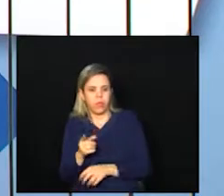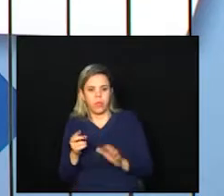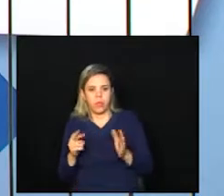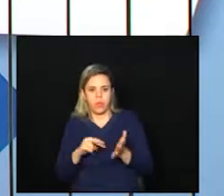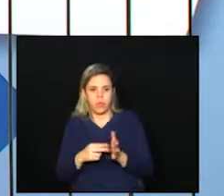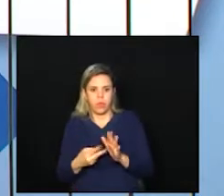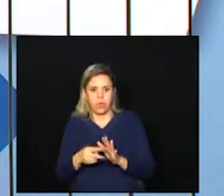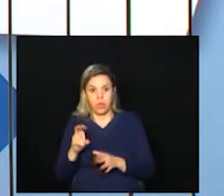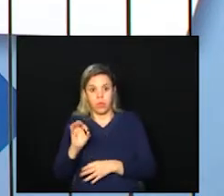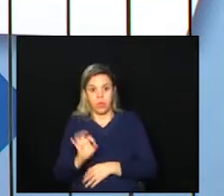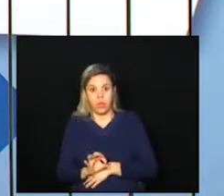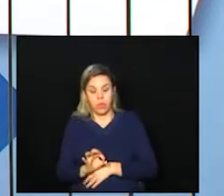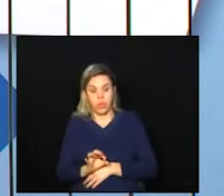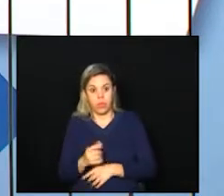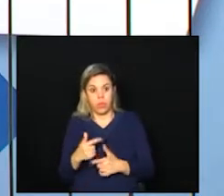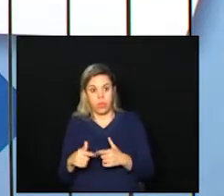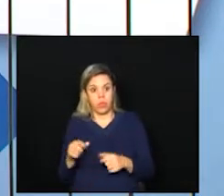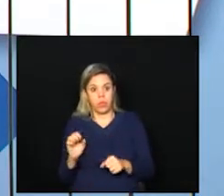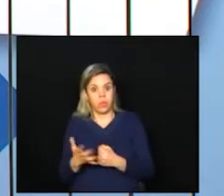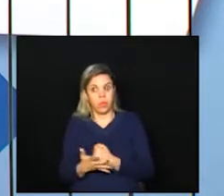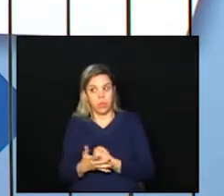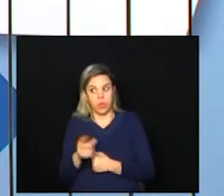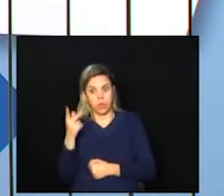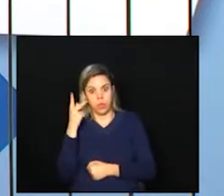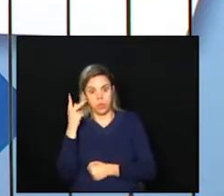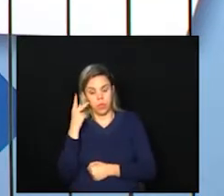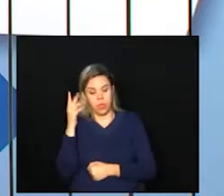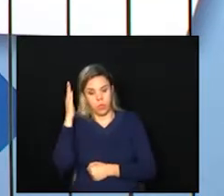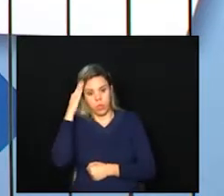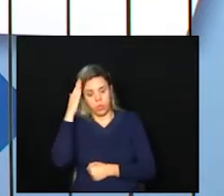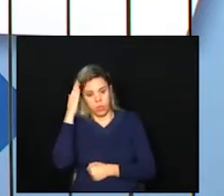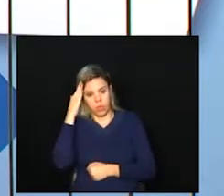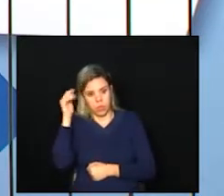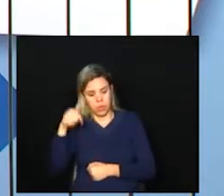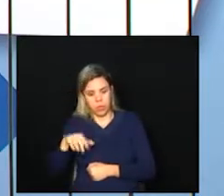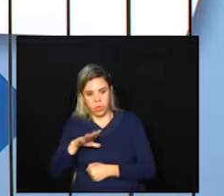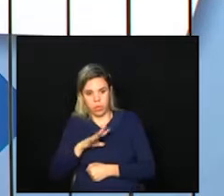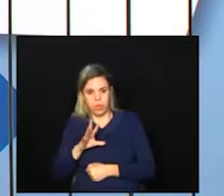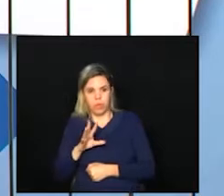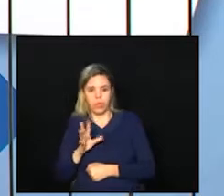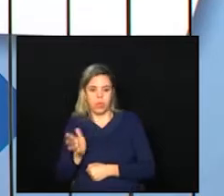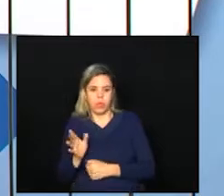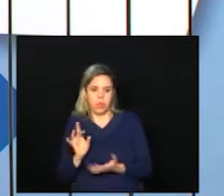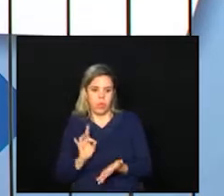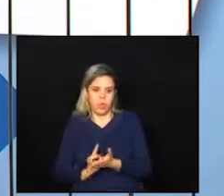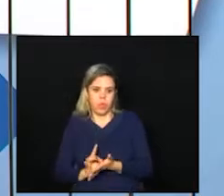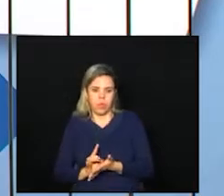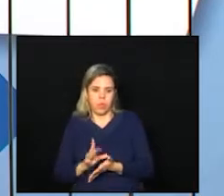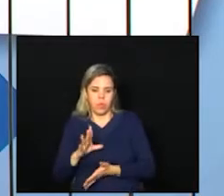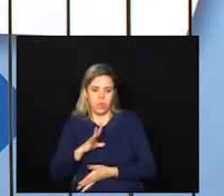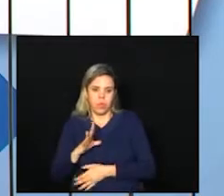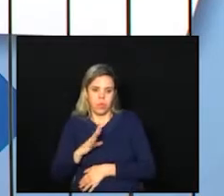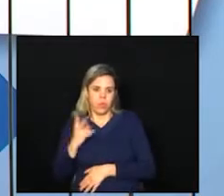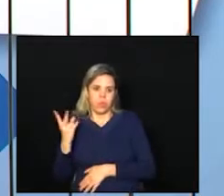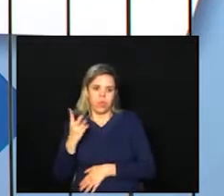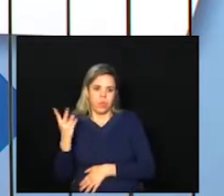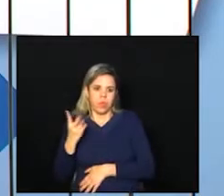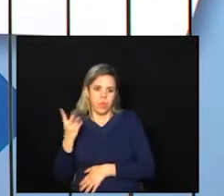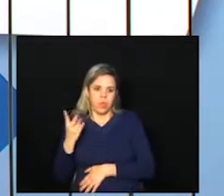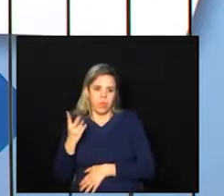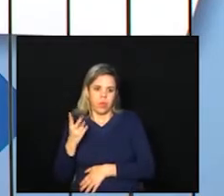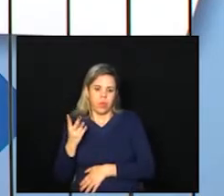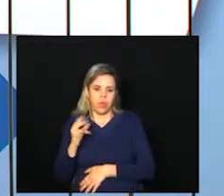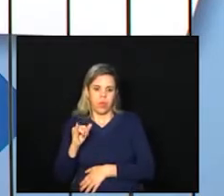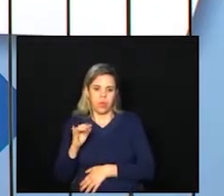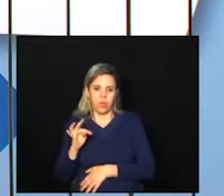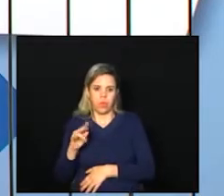representa 50% dos casos, São Paulo e Paraná. E aqui na região já há confirmação nas cidades de Valinhos,